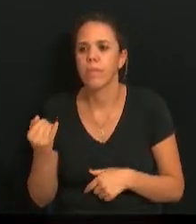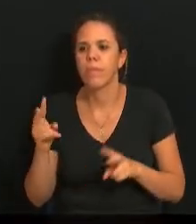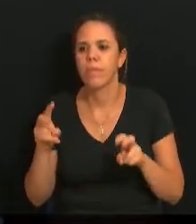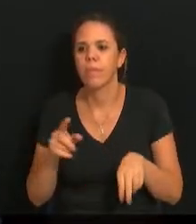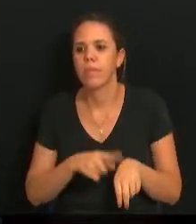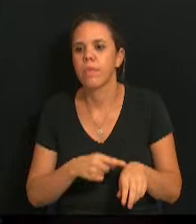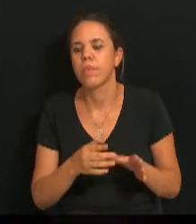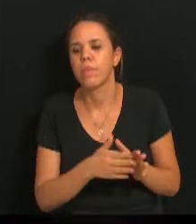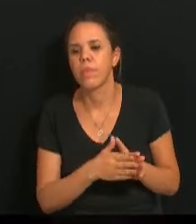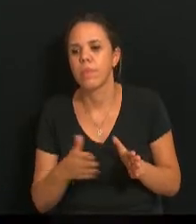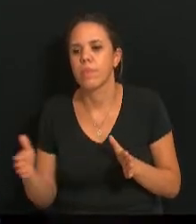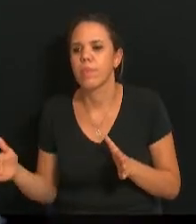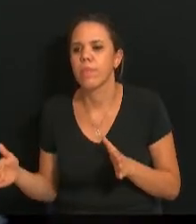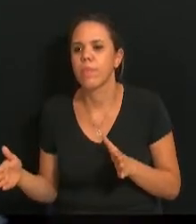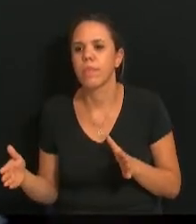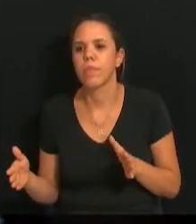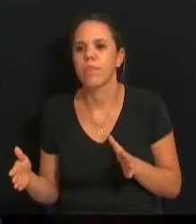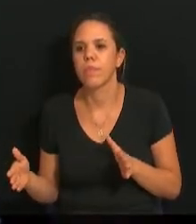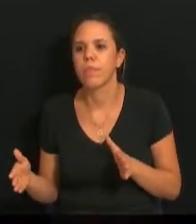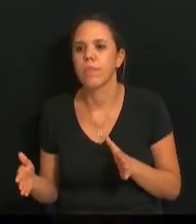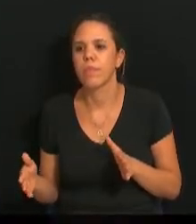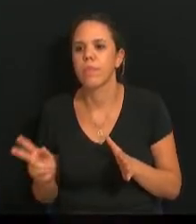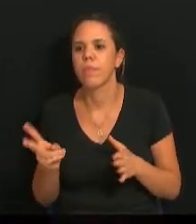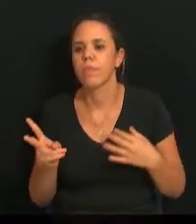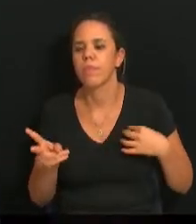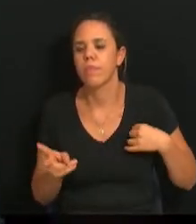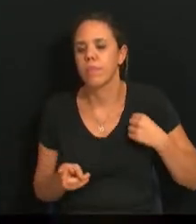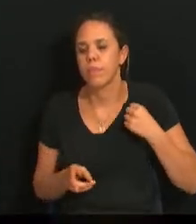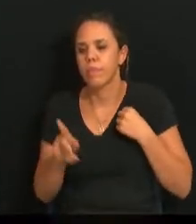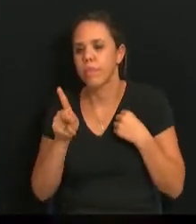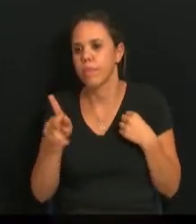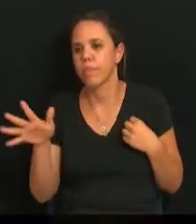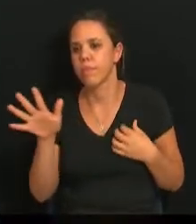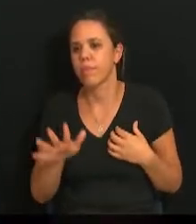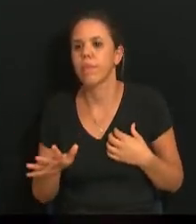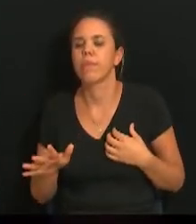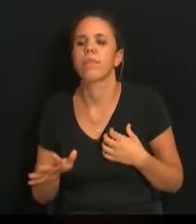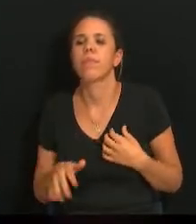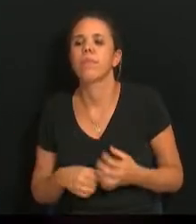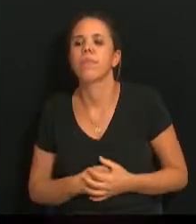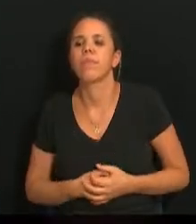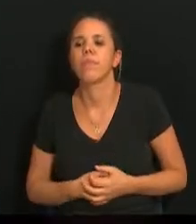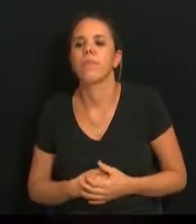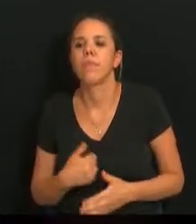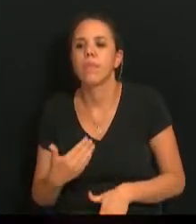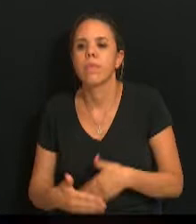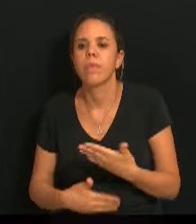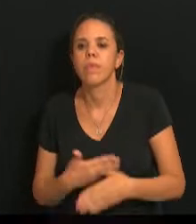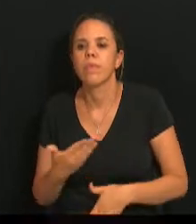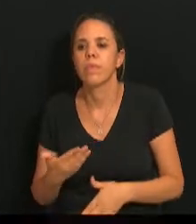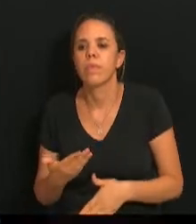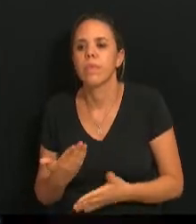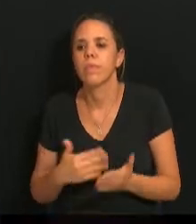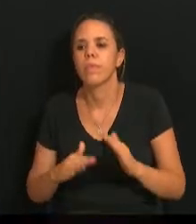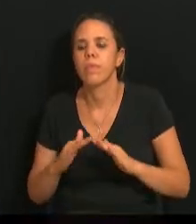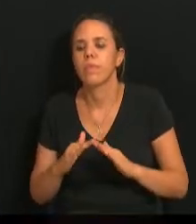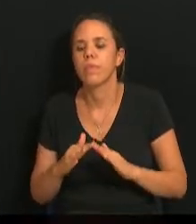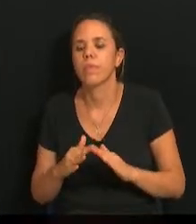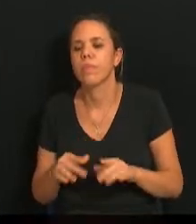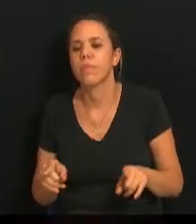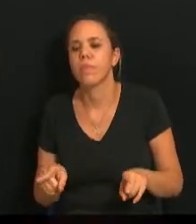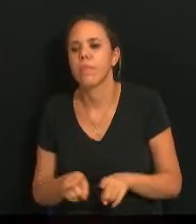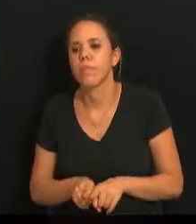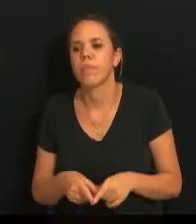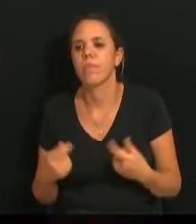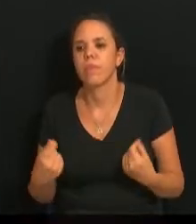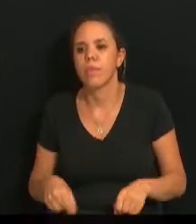jornada. Então, esse tempo da formação continuada do professor, que se dá na rotina, no chão da escola, mas também que deve ser